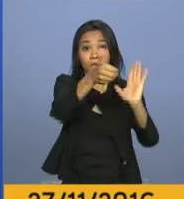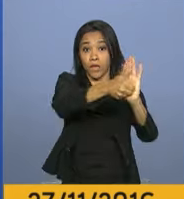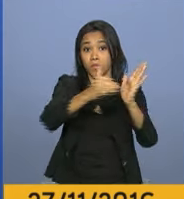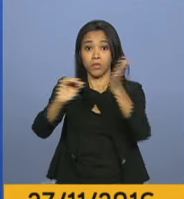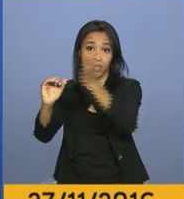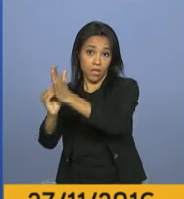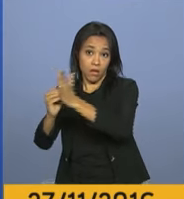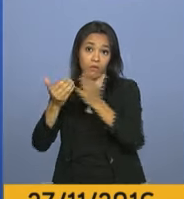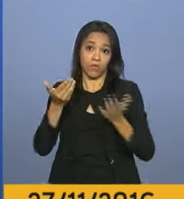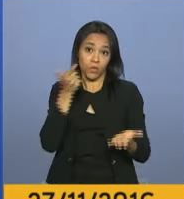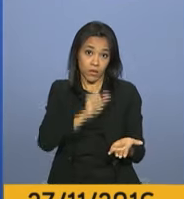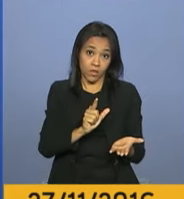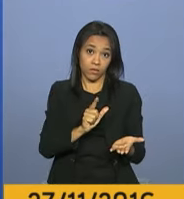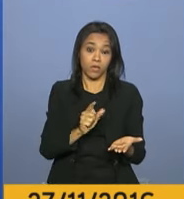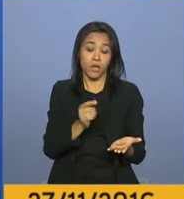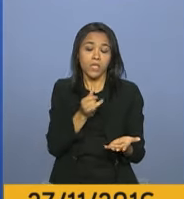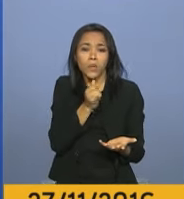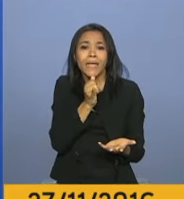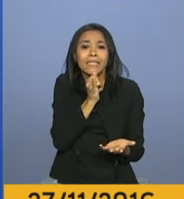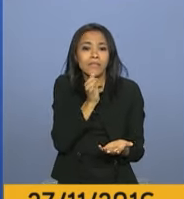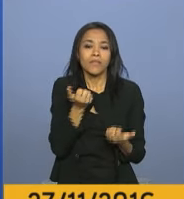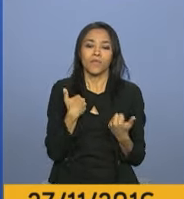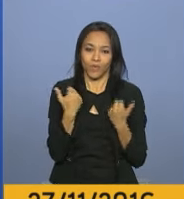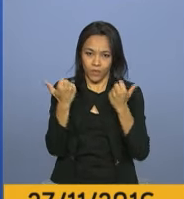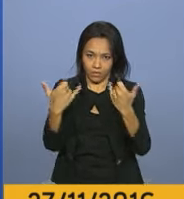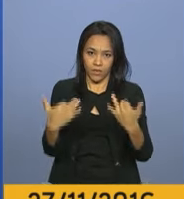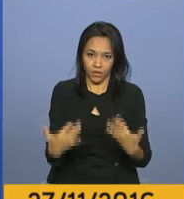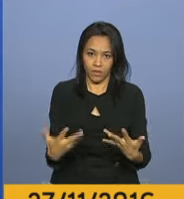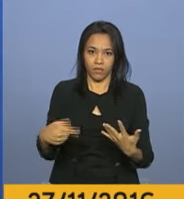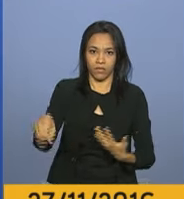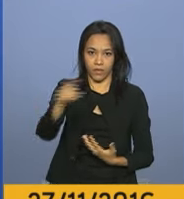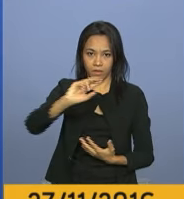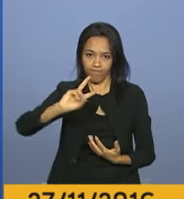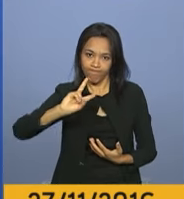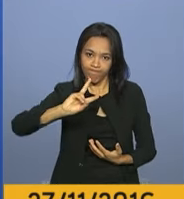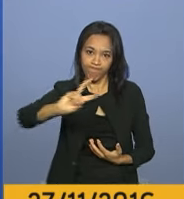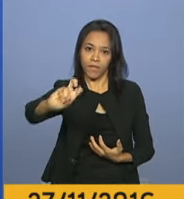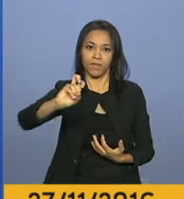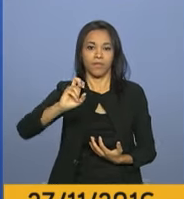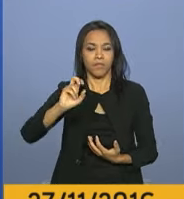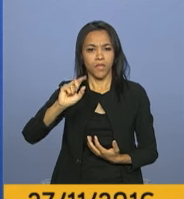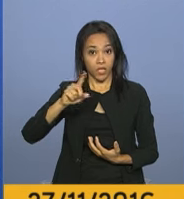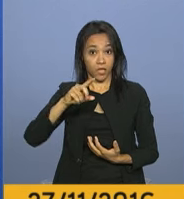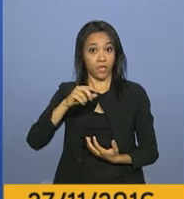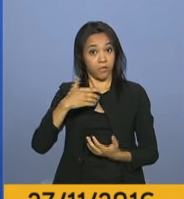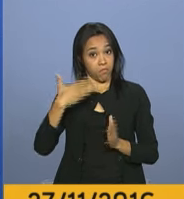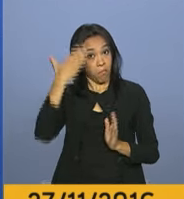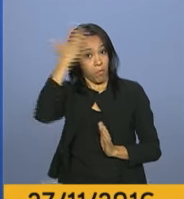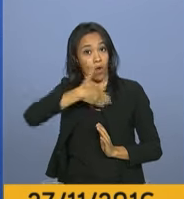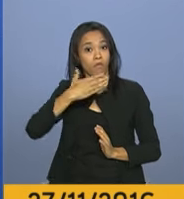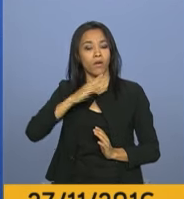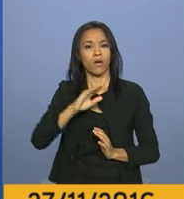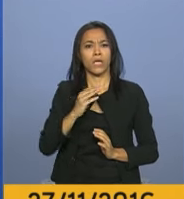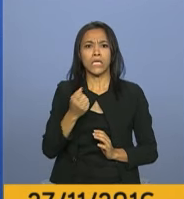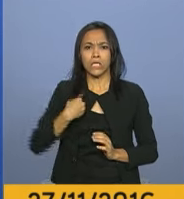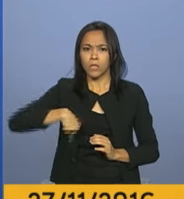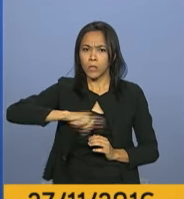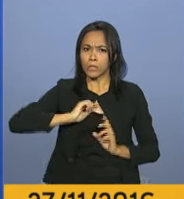no Senado. Eu estou dando exemplos pontuais para evidenciar o quanto fizemos